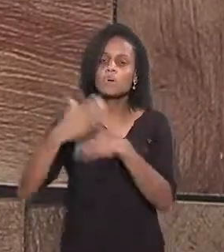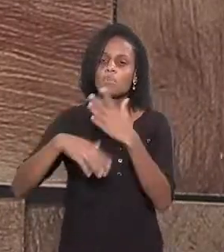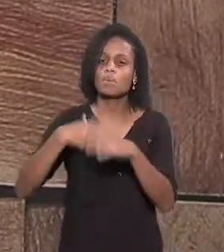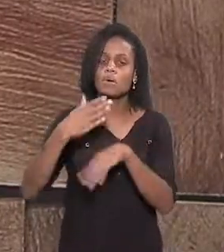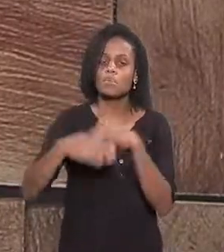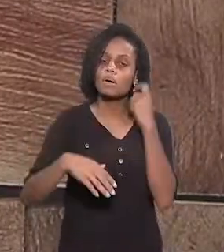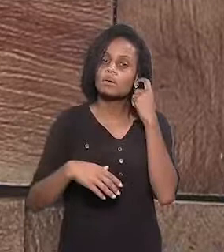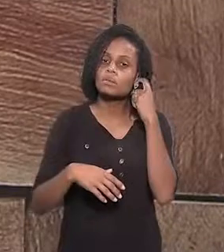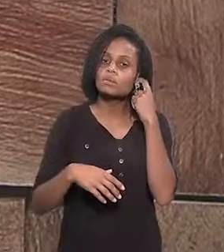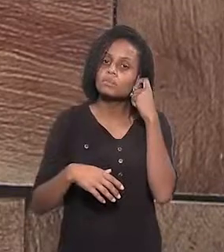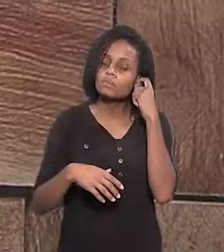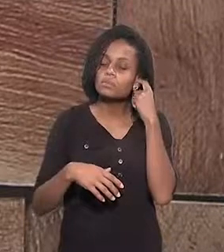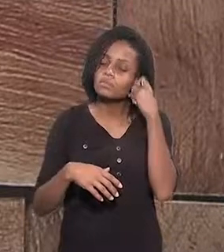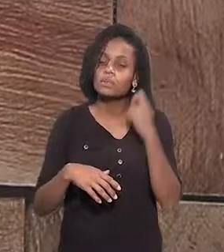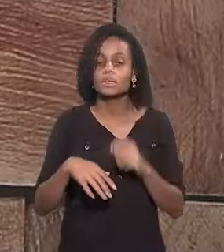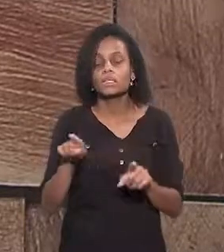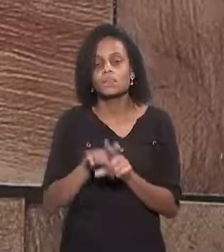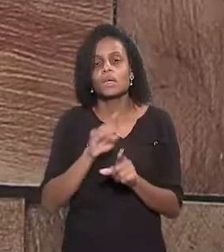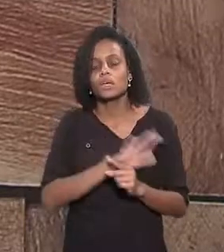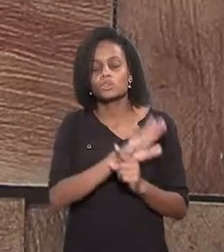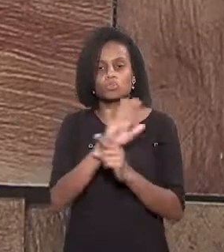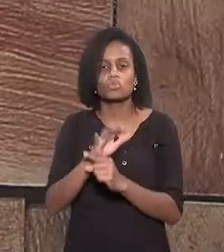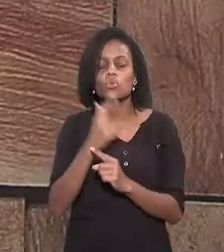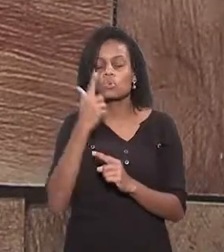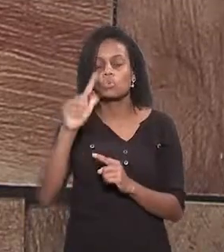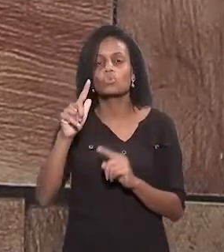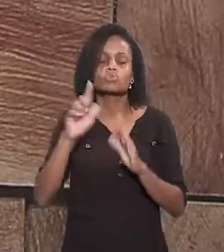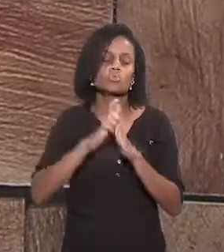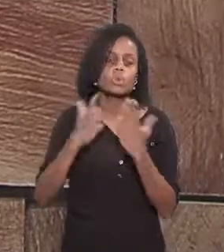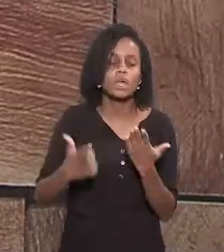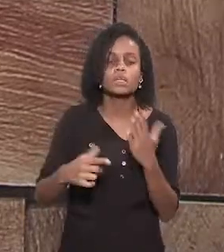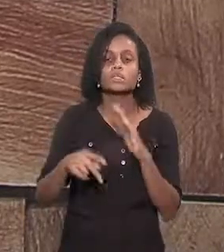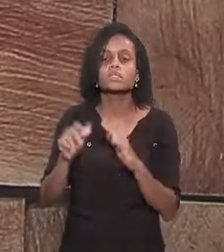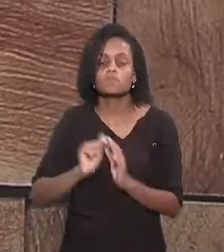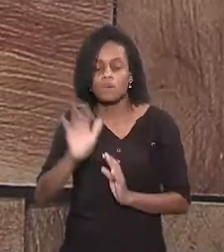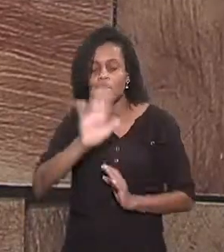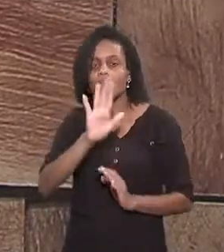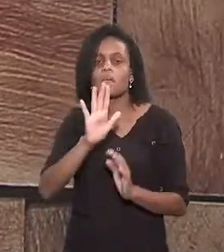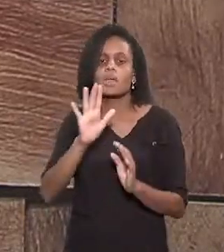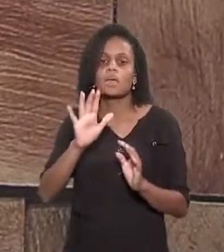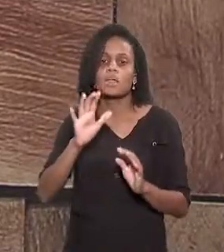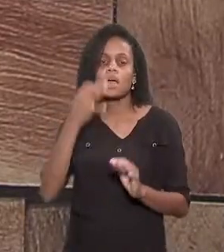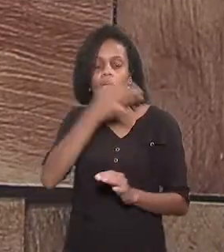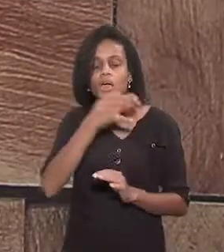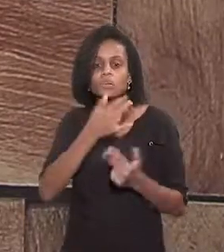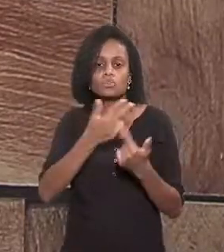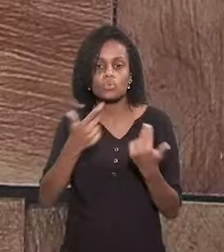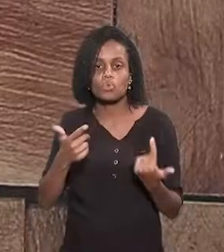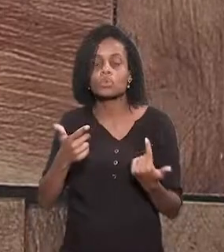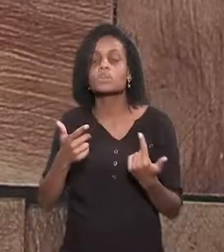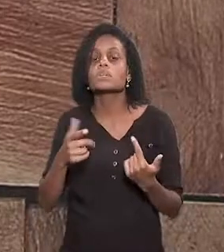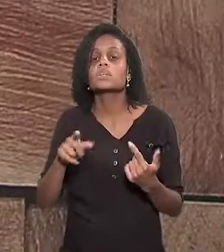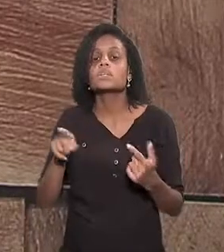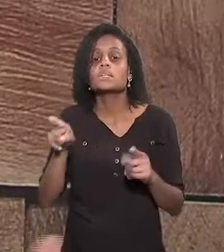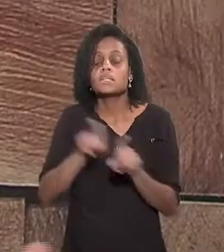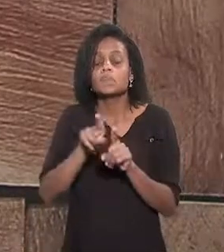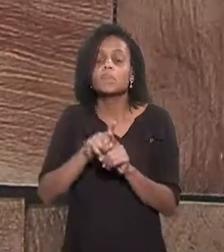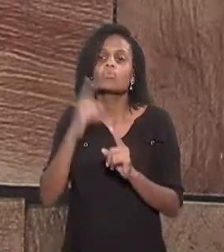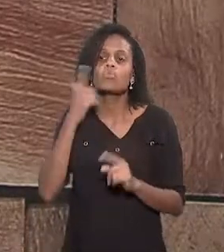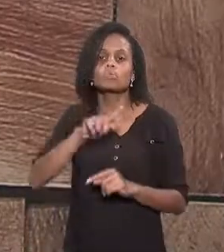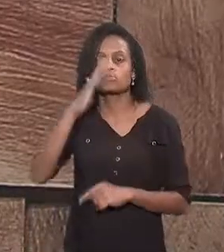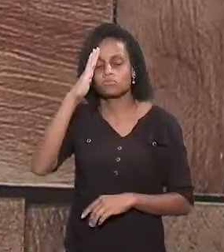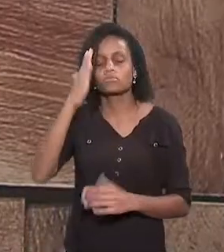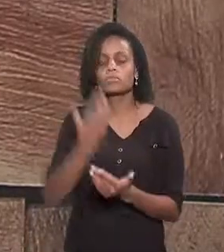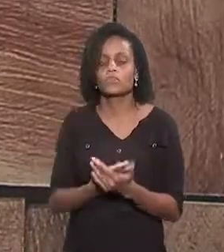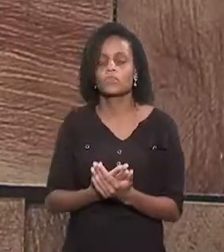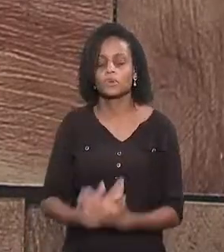isso fez com que outros veículos de comunicação comunitários pudessem ter credibilidade de ser creditados pela grande mídia, né, que foi uma